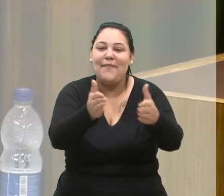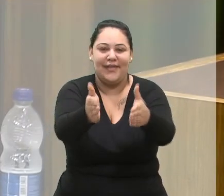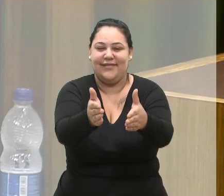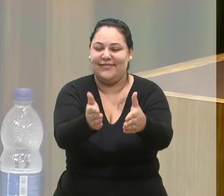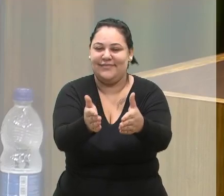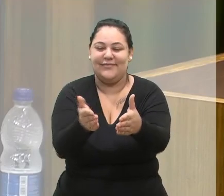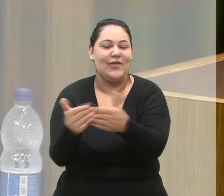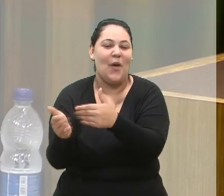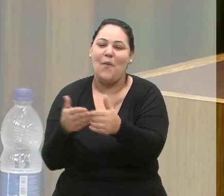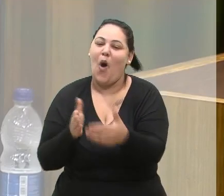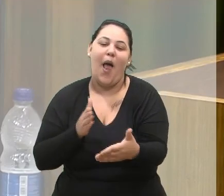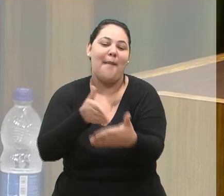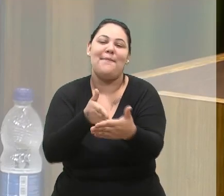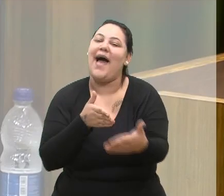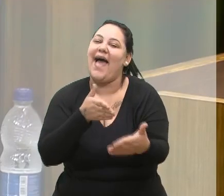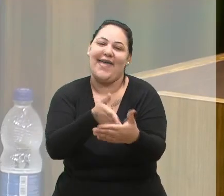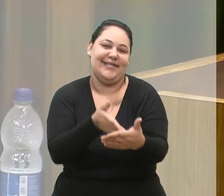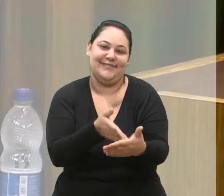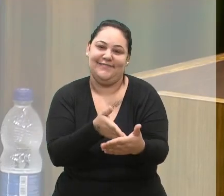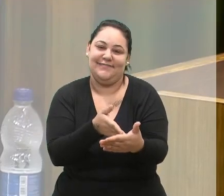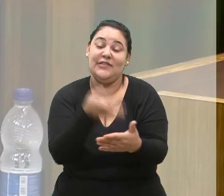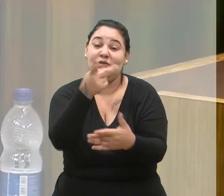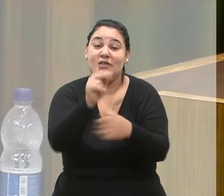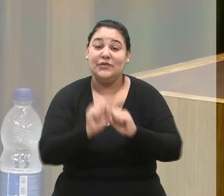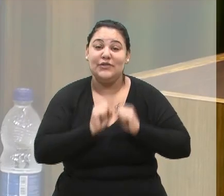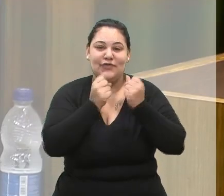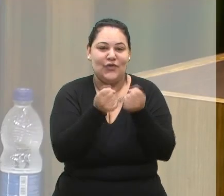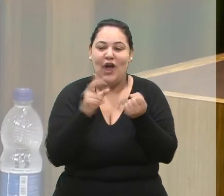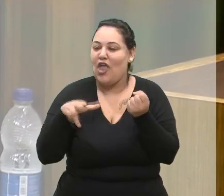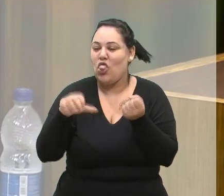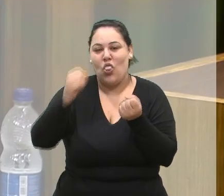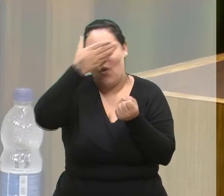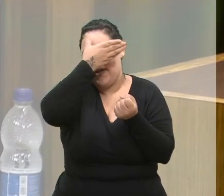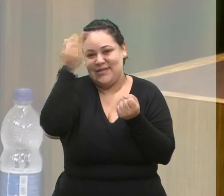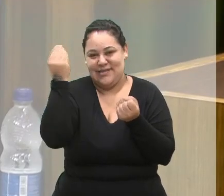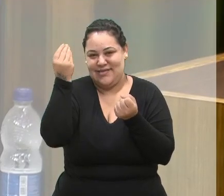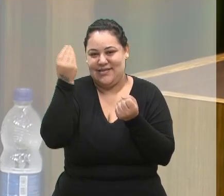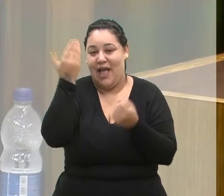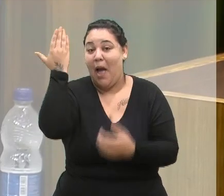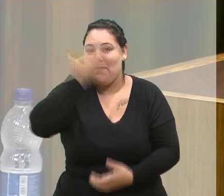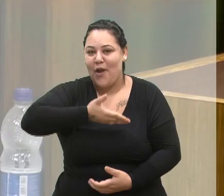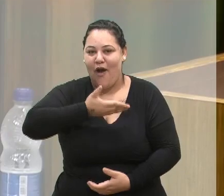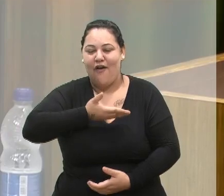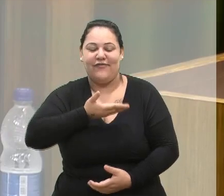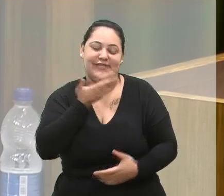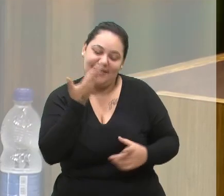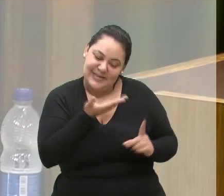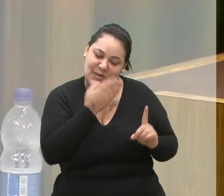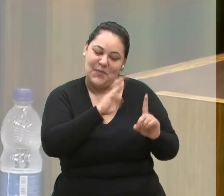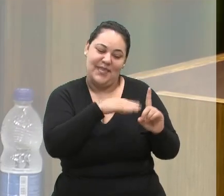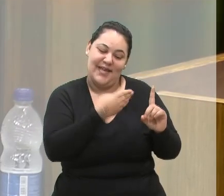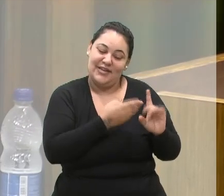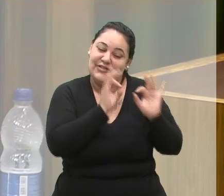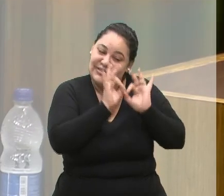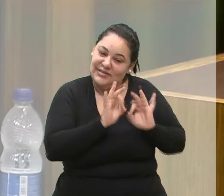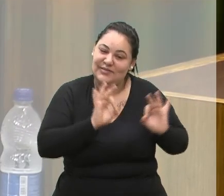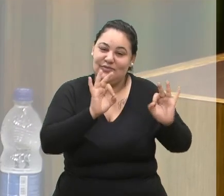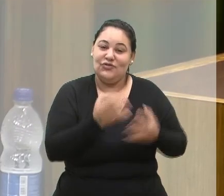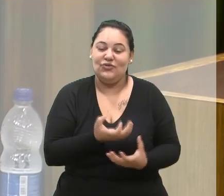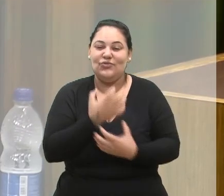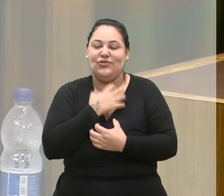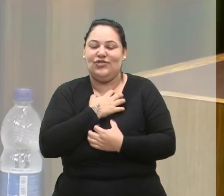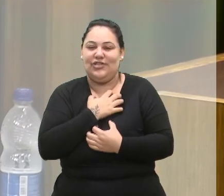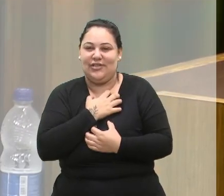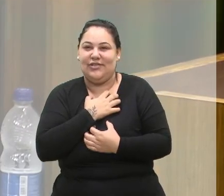importando os obstáculos. Sua dedicação não foi esquecida. A prova é essa homenagem que é simples na forma e grande